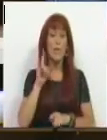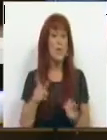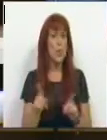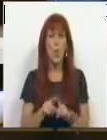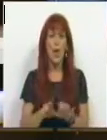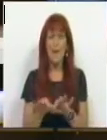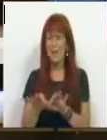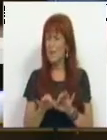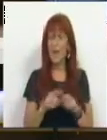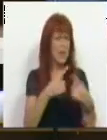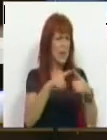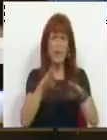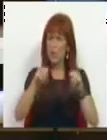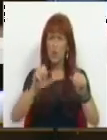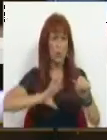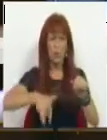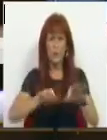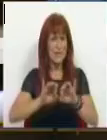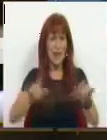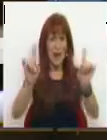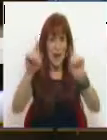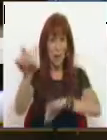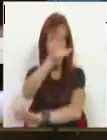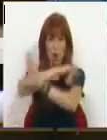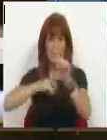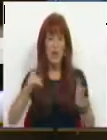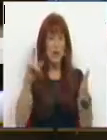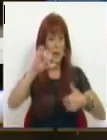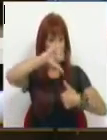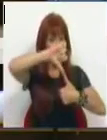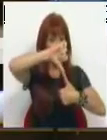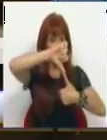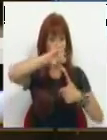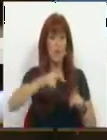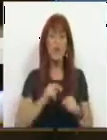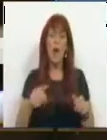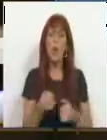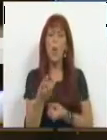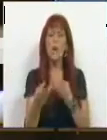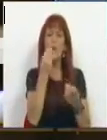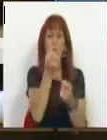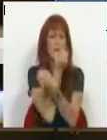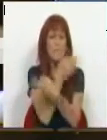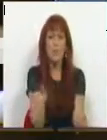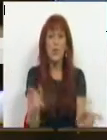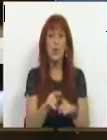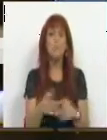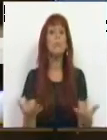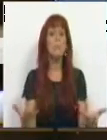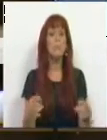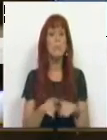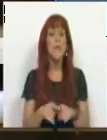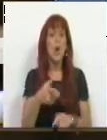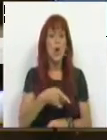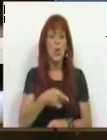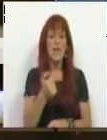não é uniforme nas diversas regiões do mundo. Na Europa e na América Latina, a quantidade de alimentos desperdiçados ou perdidos